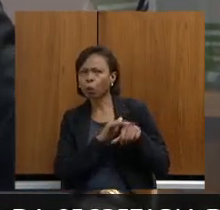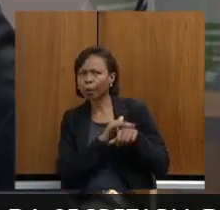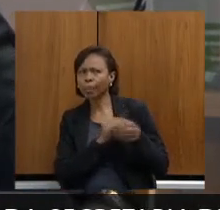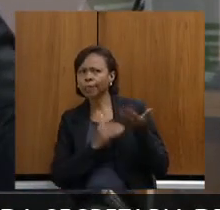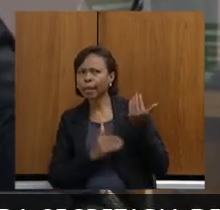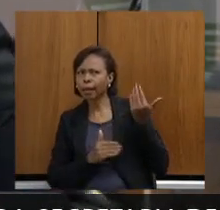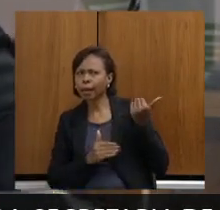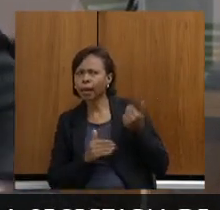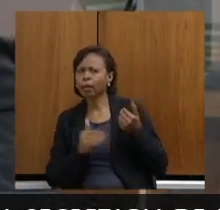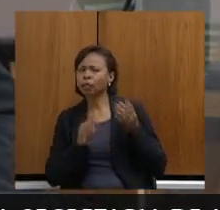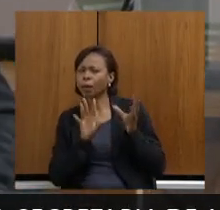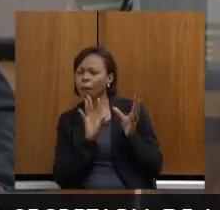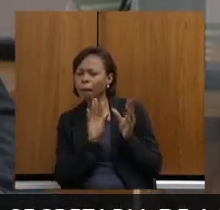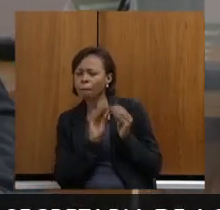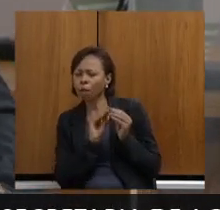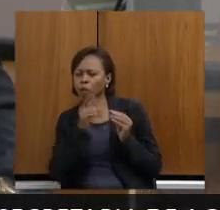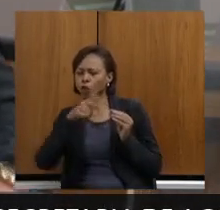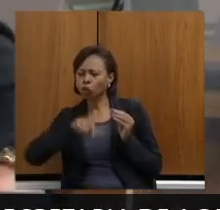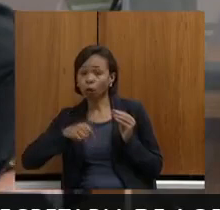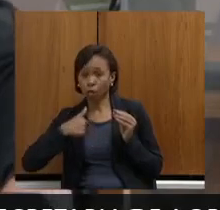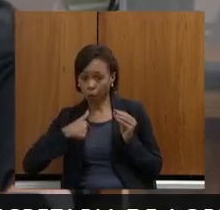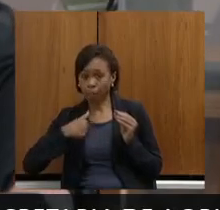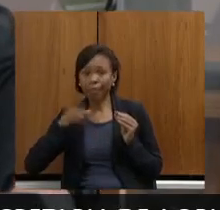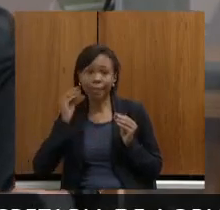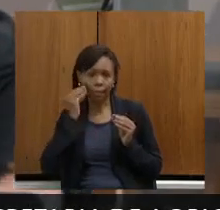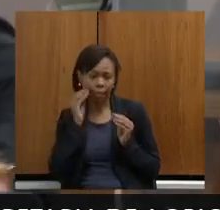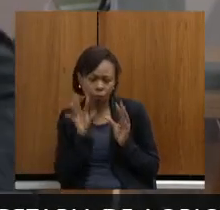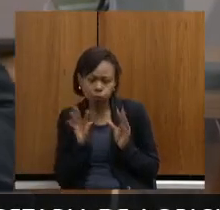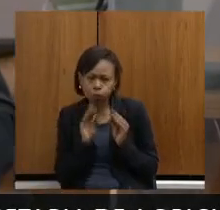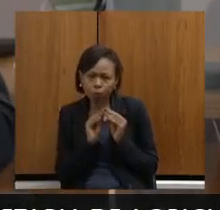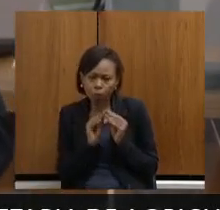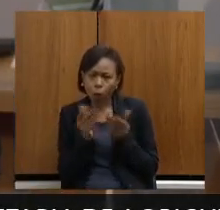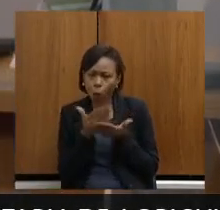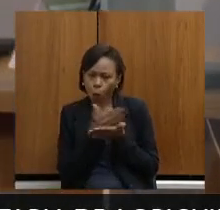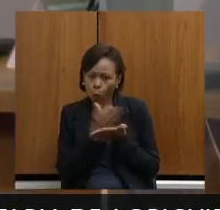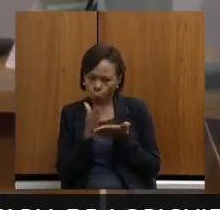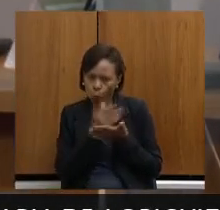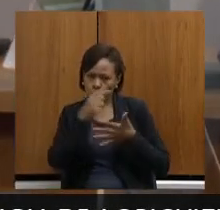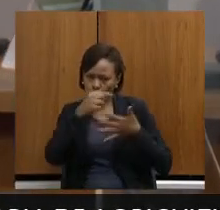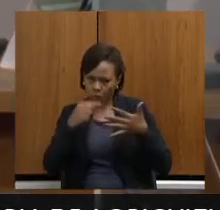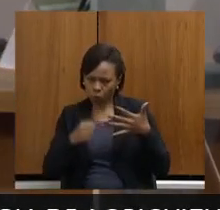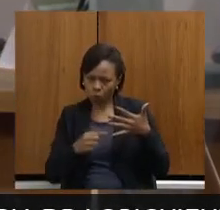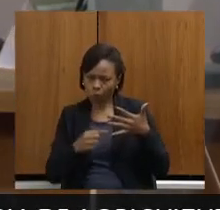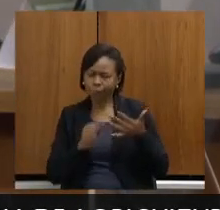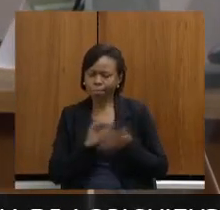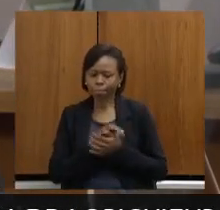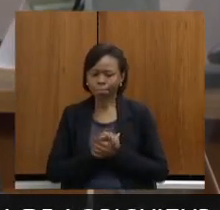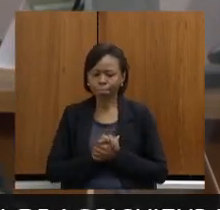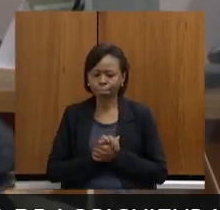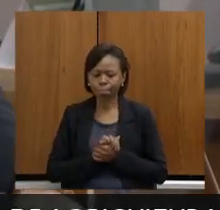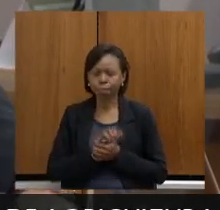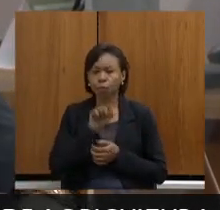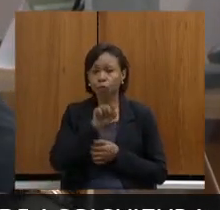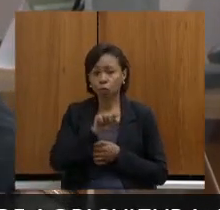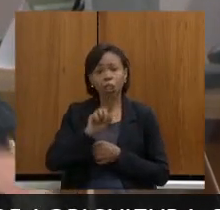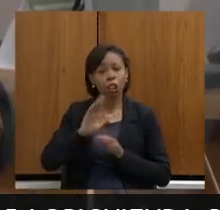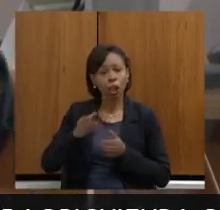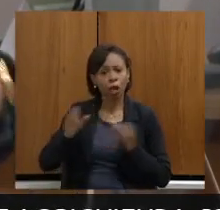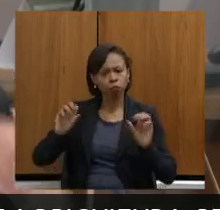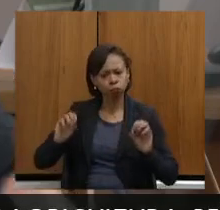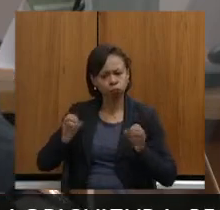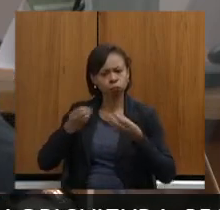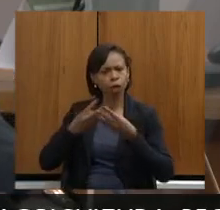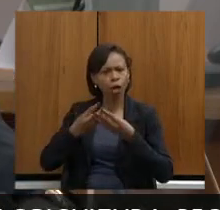tentar resumir aqui algumas coisas que me chamaram muita atenção senhora apresentou ali um slide muito